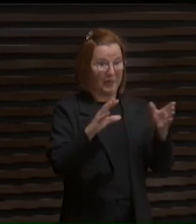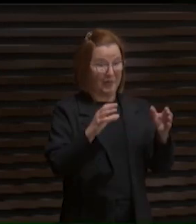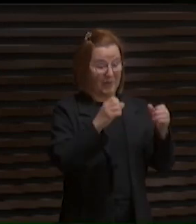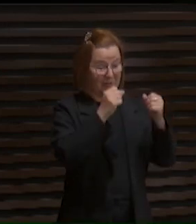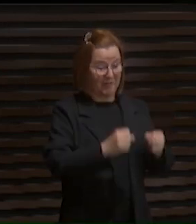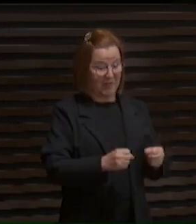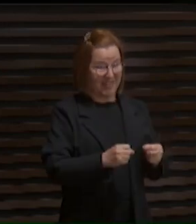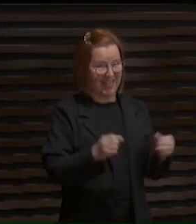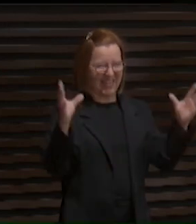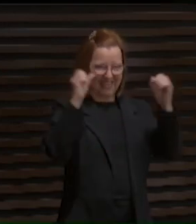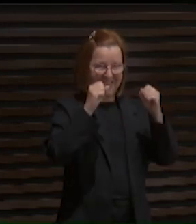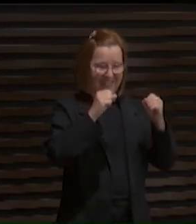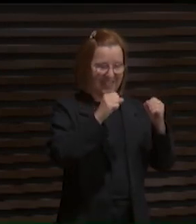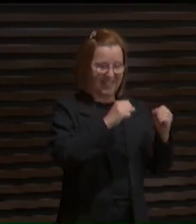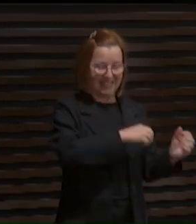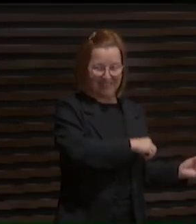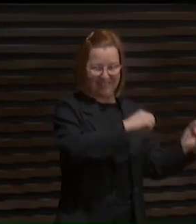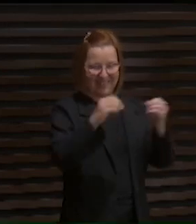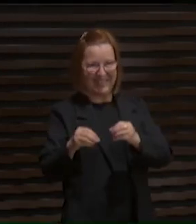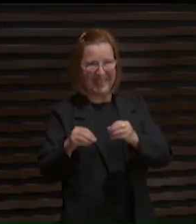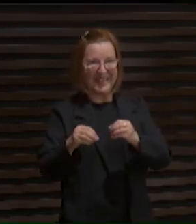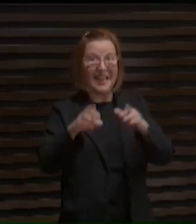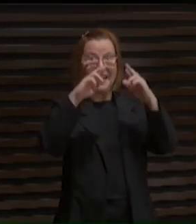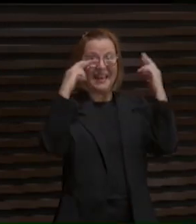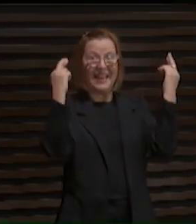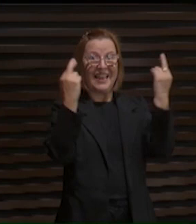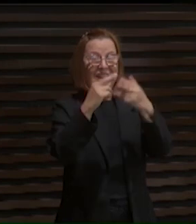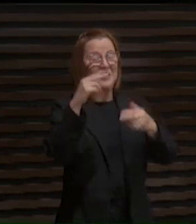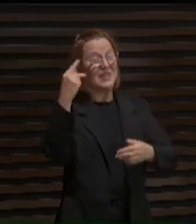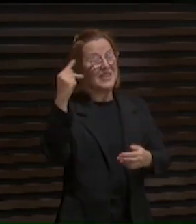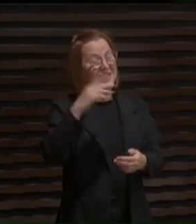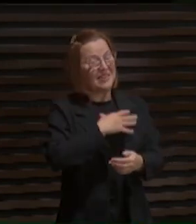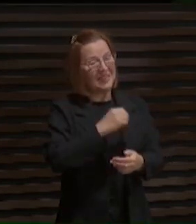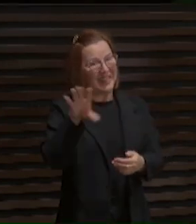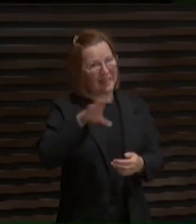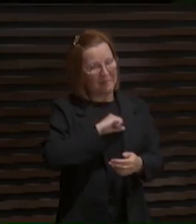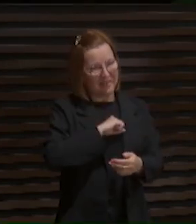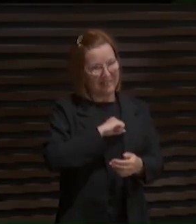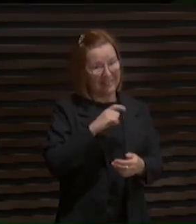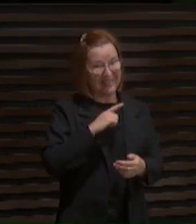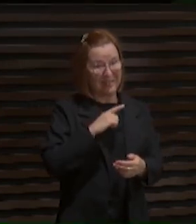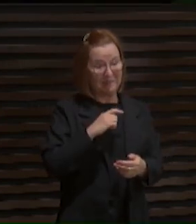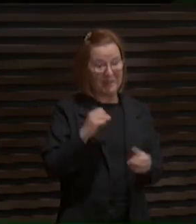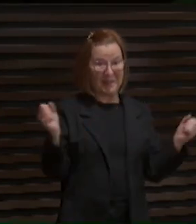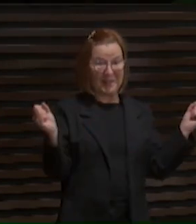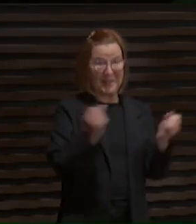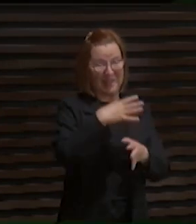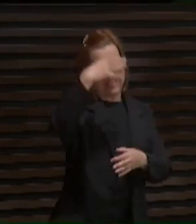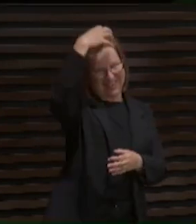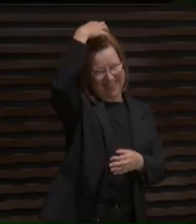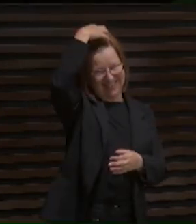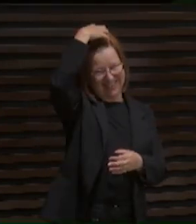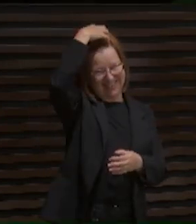e nos transportou para o reino do seu Filho amado. Temos um novo rei.